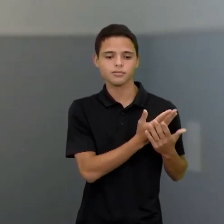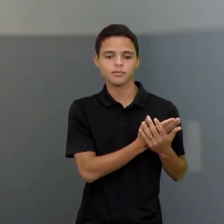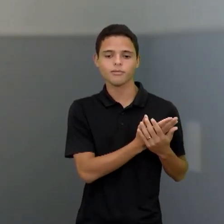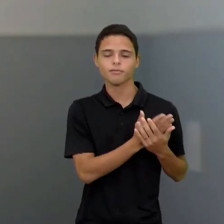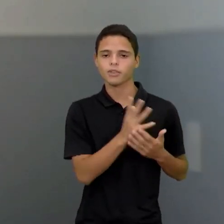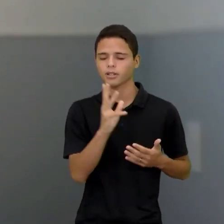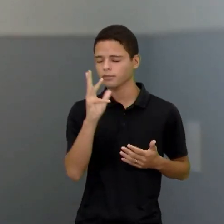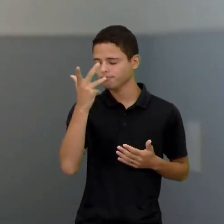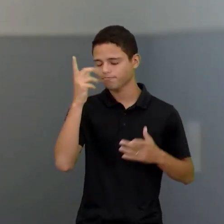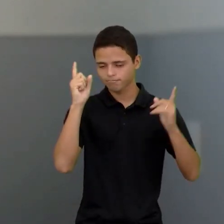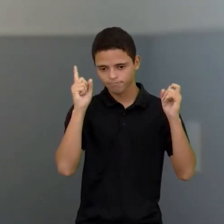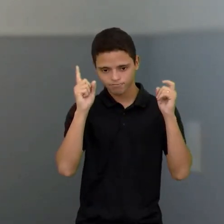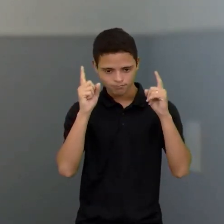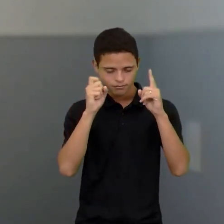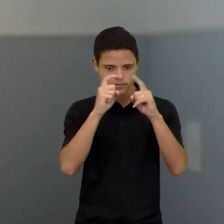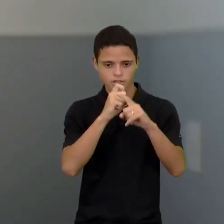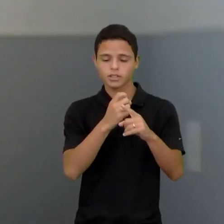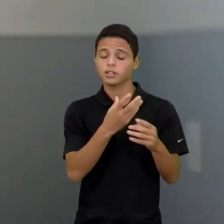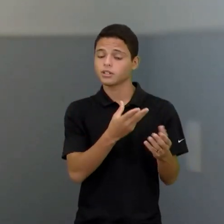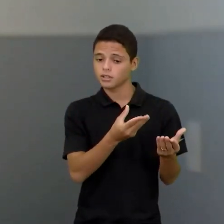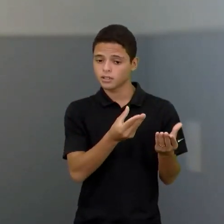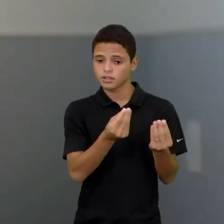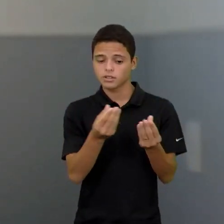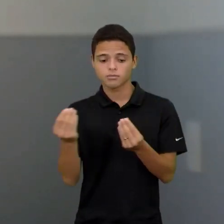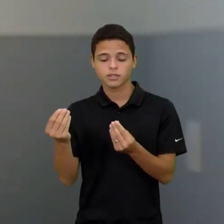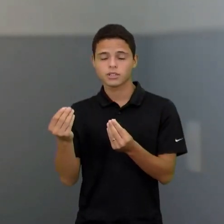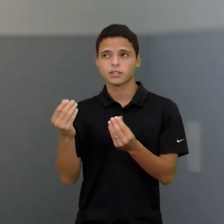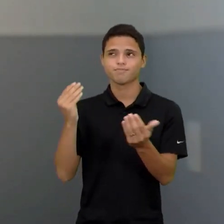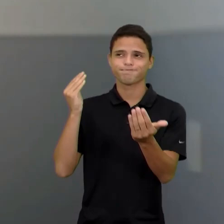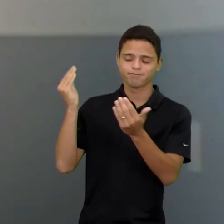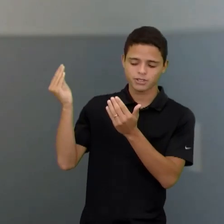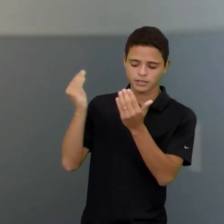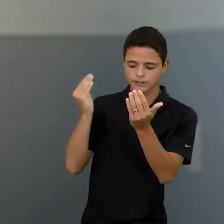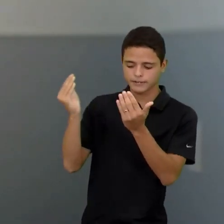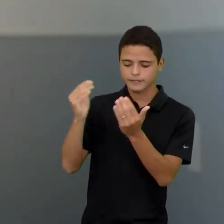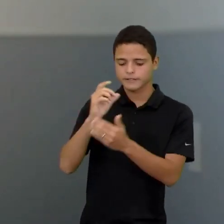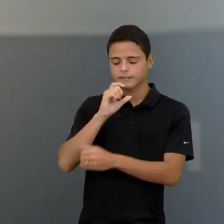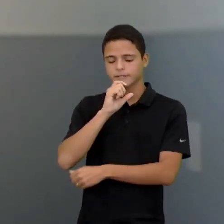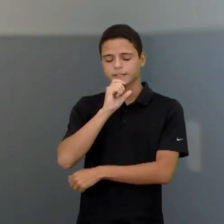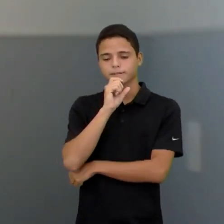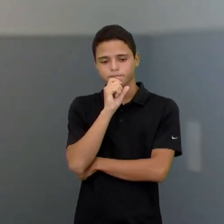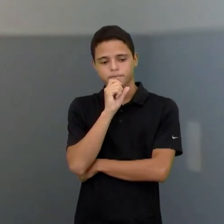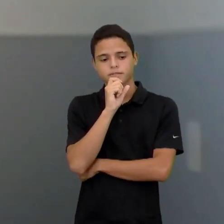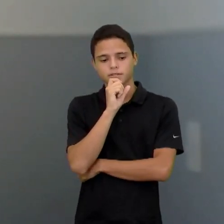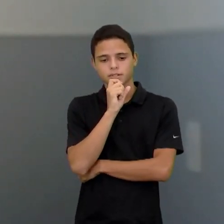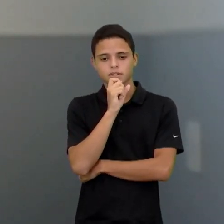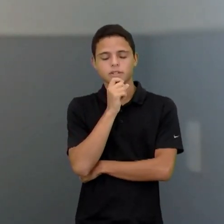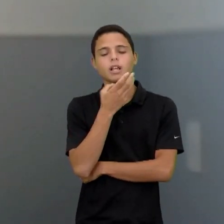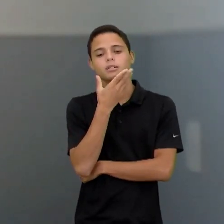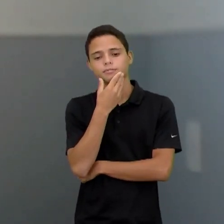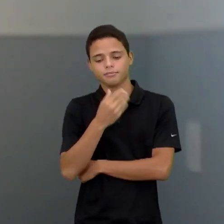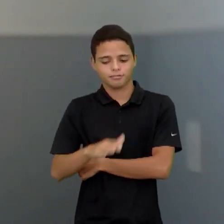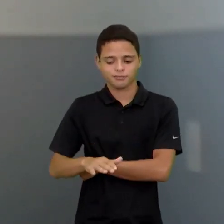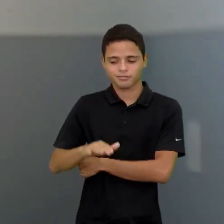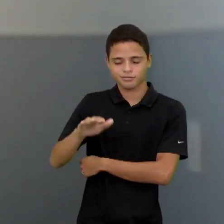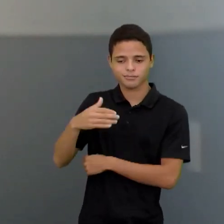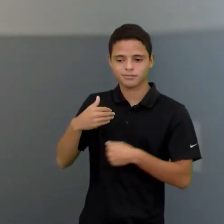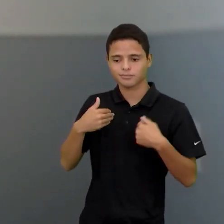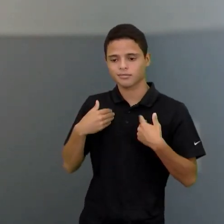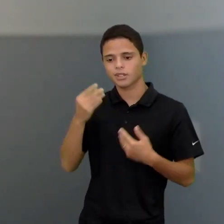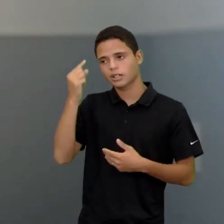E trouxe muitas questões para mim naquele momento, né? Era um menino que já estava pensando ali